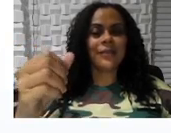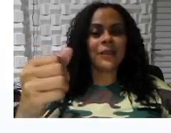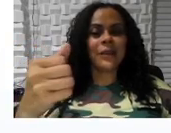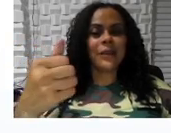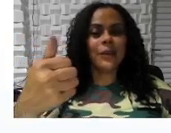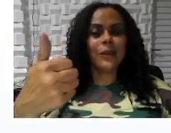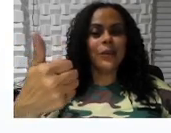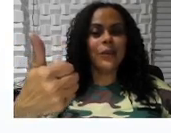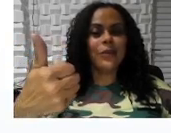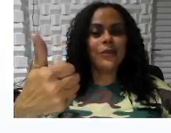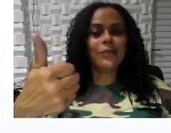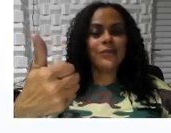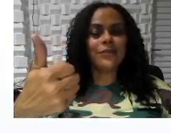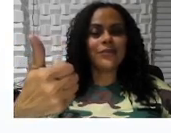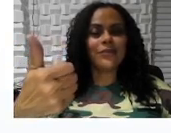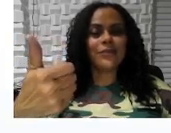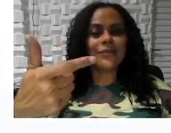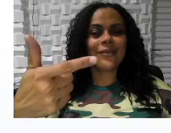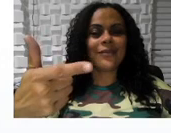1,